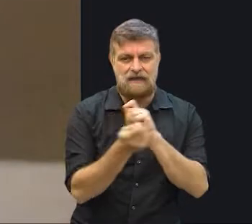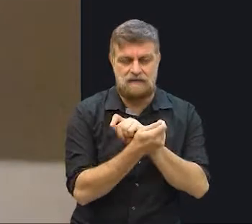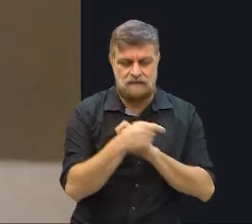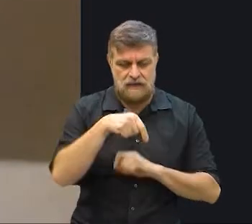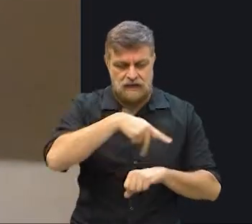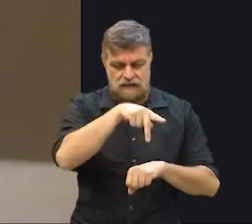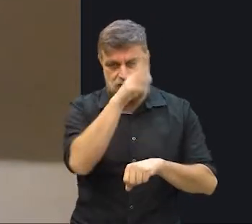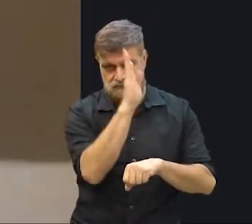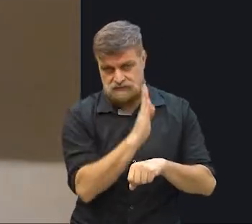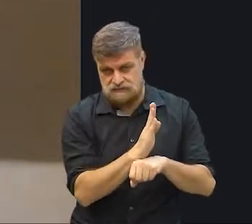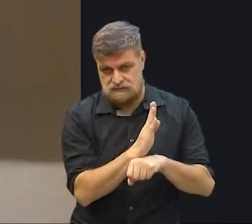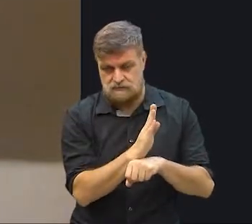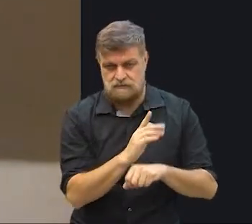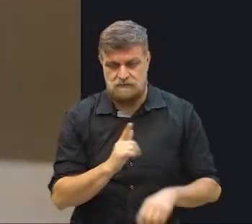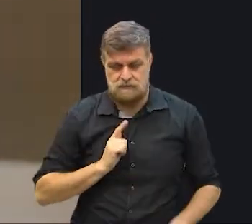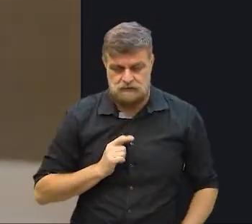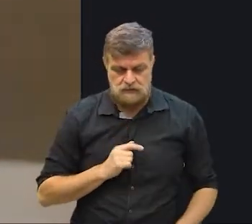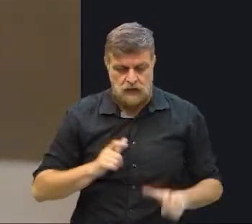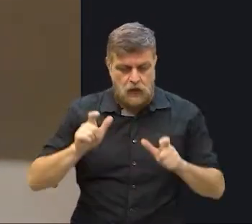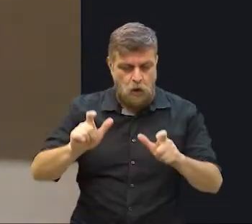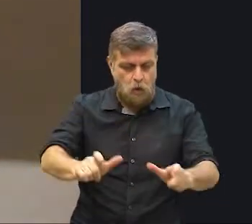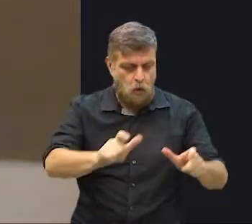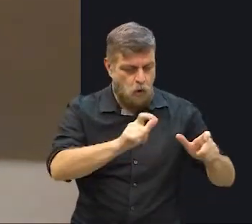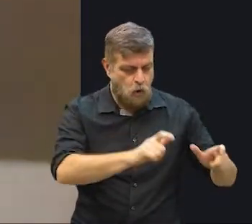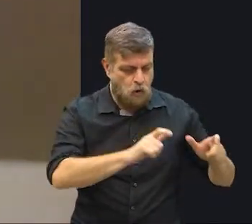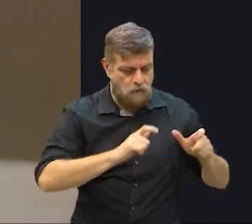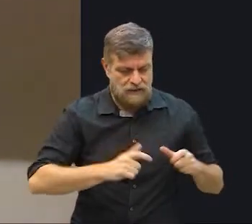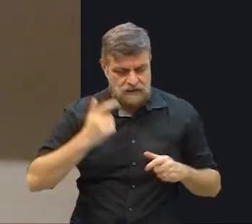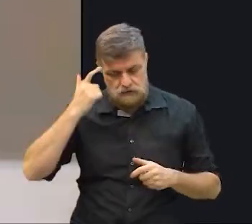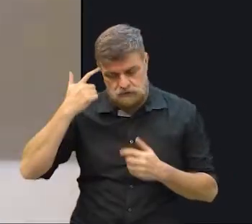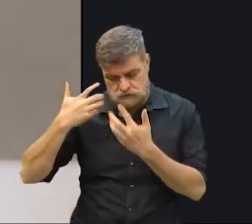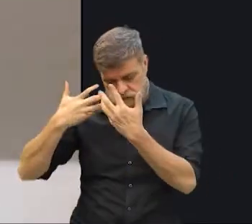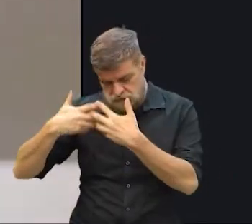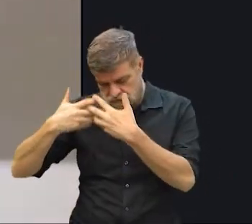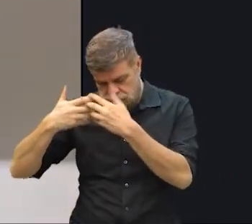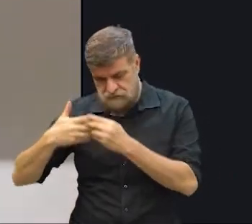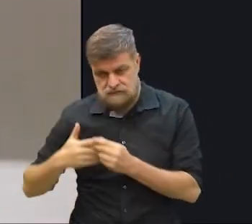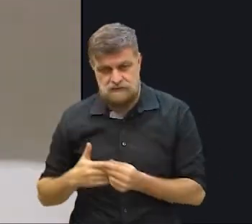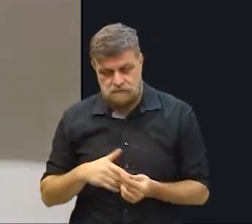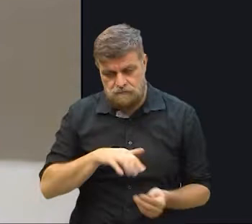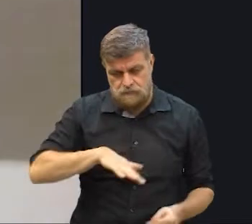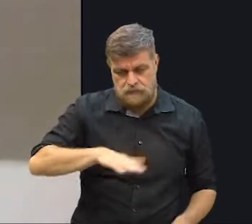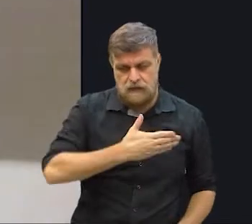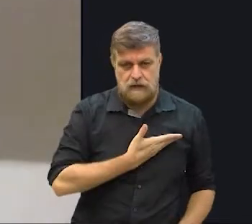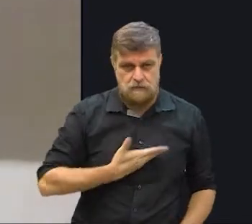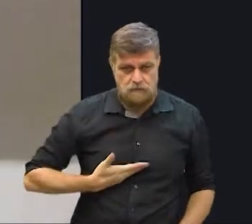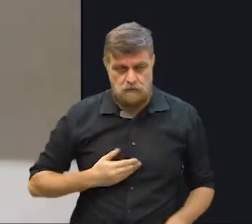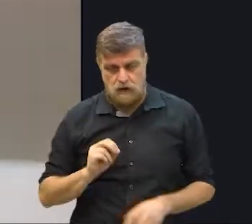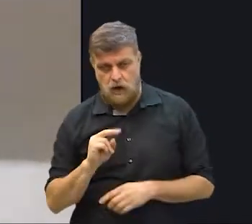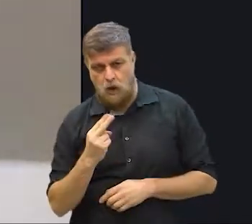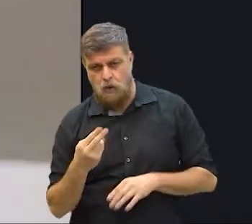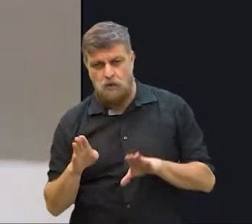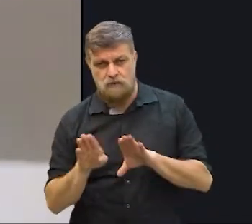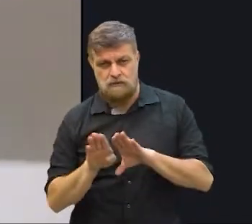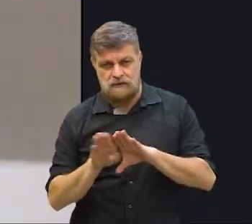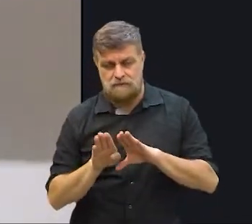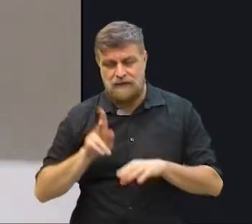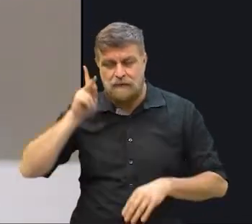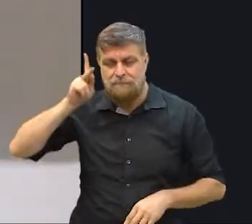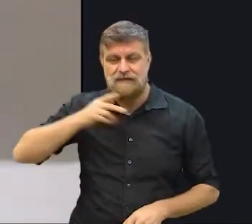adaptar à realidade brasileira, criar espaços de reflexão dentro do poder público, dentro